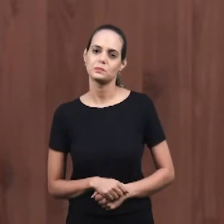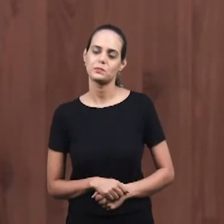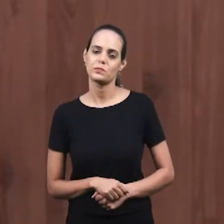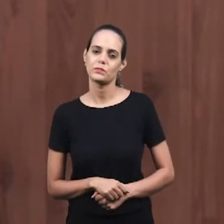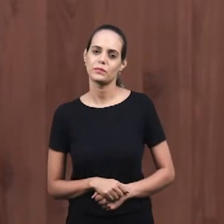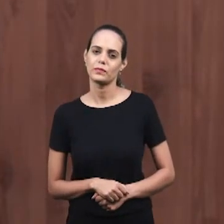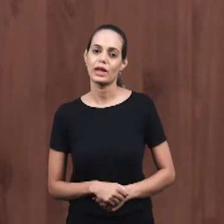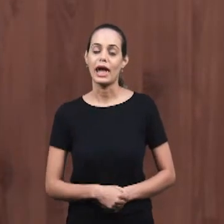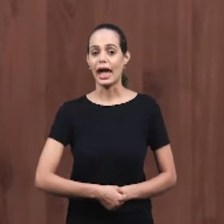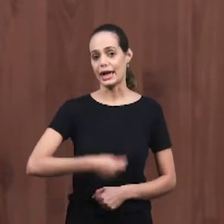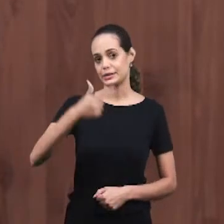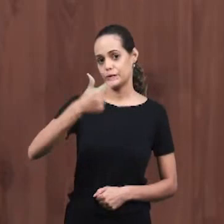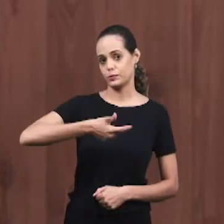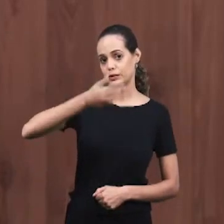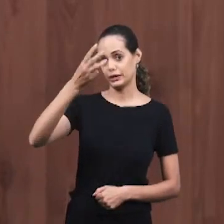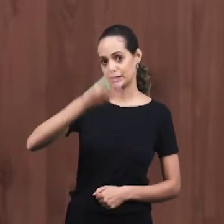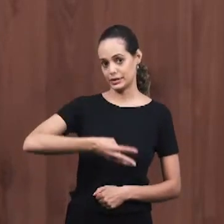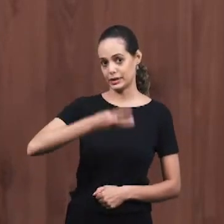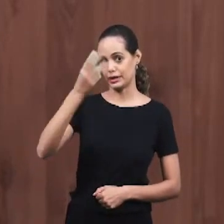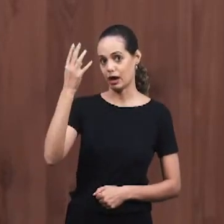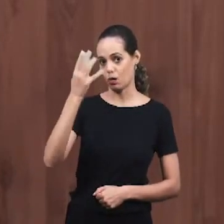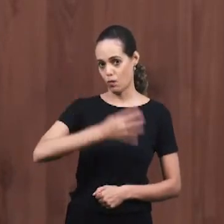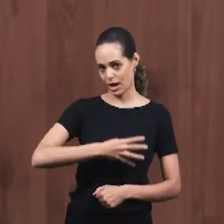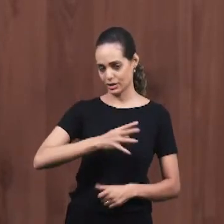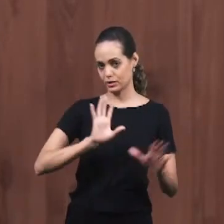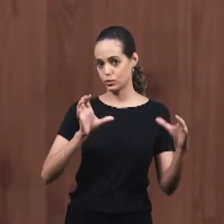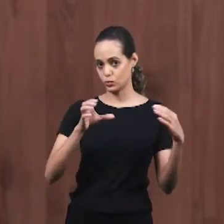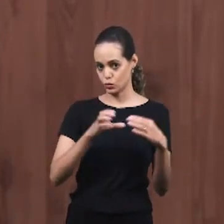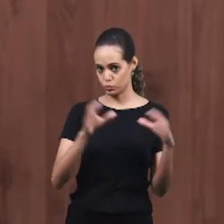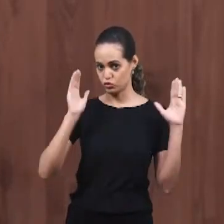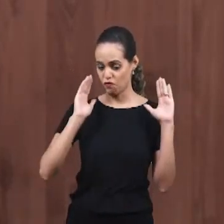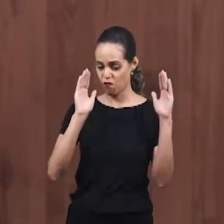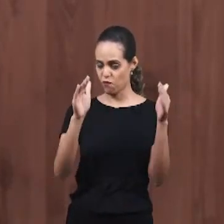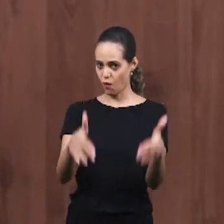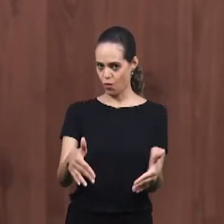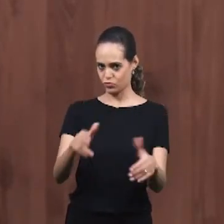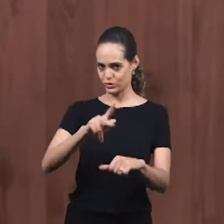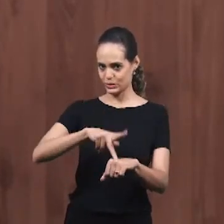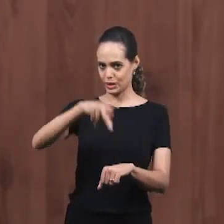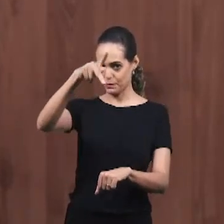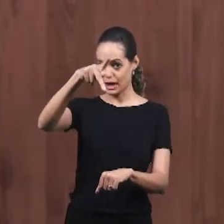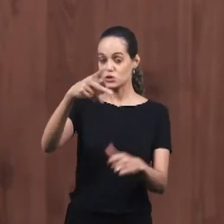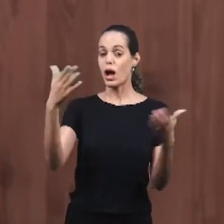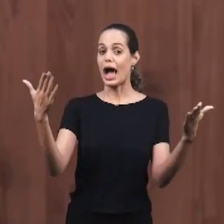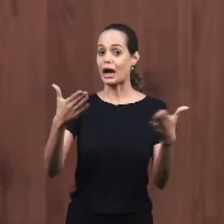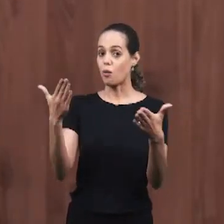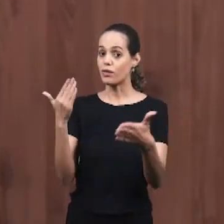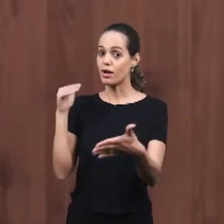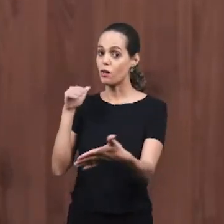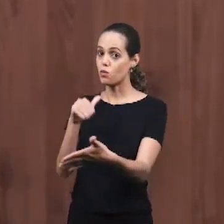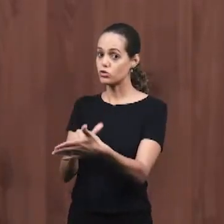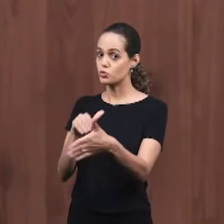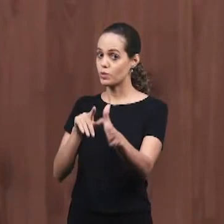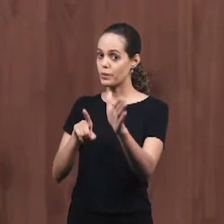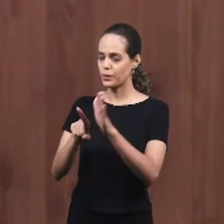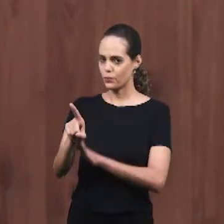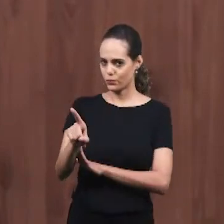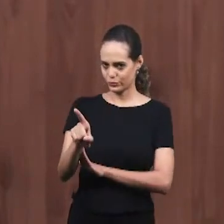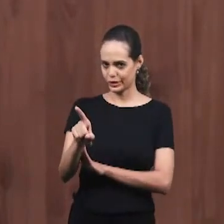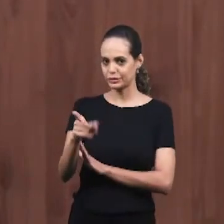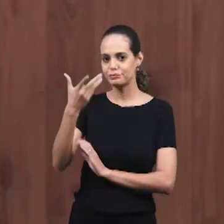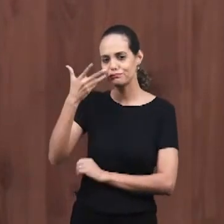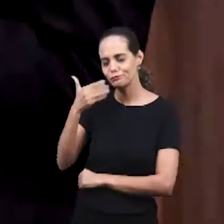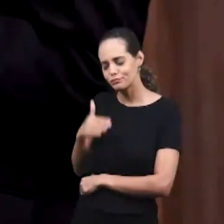a quarta foram destinadas a grupos que iriam responder a respeito da Páscoa. E vamos então à última agora, que é destinada